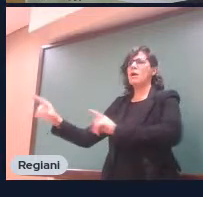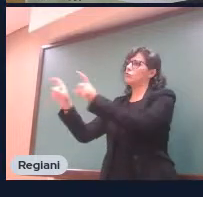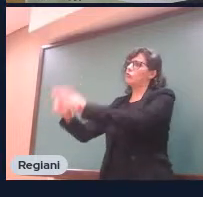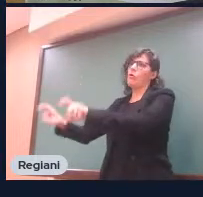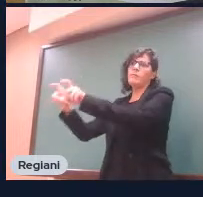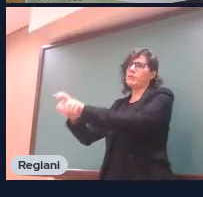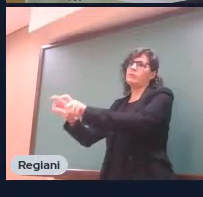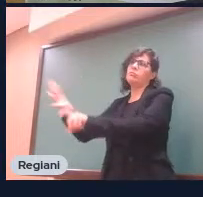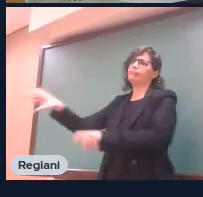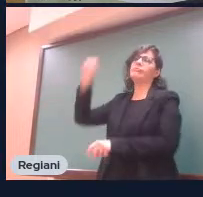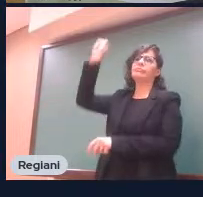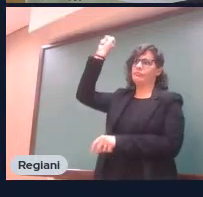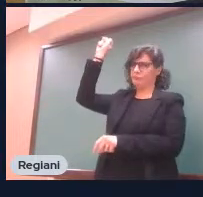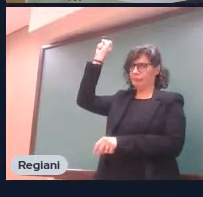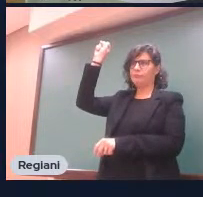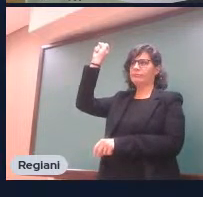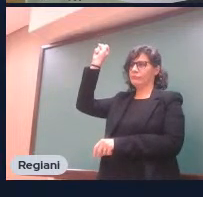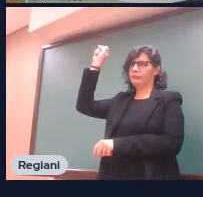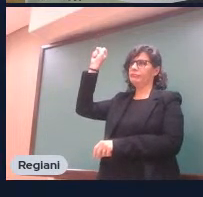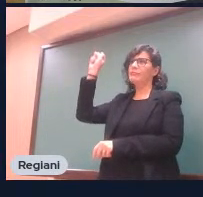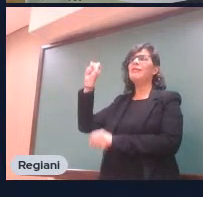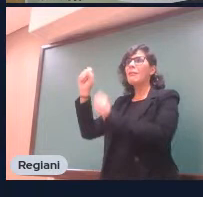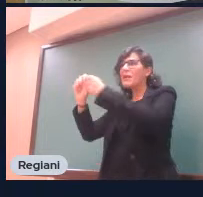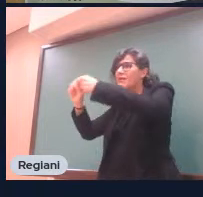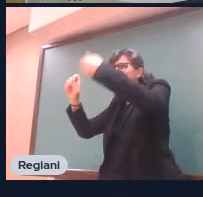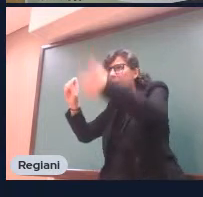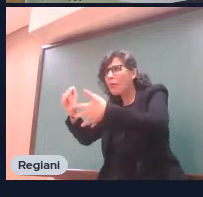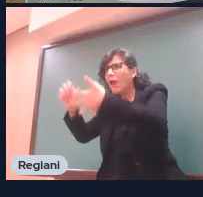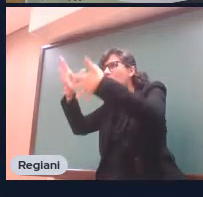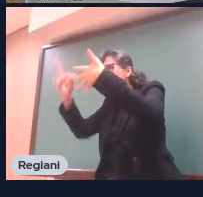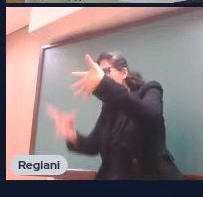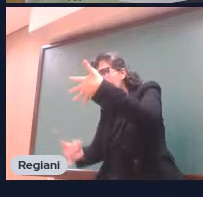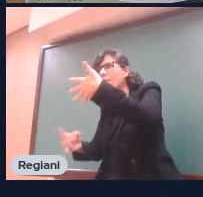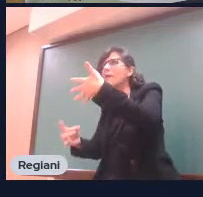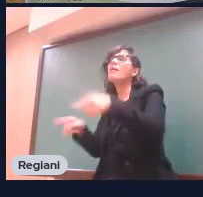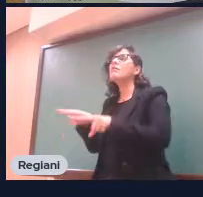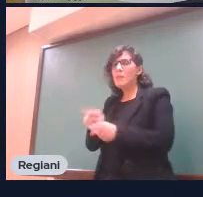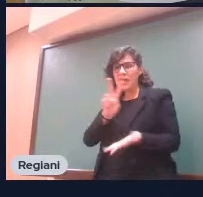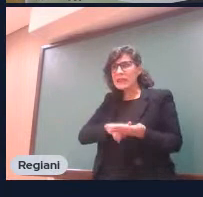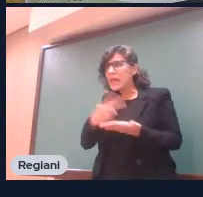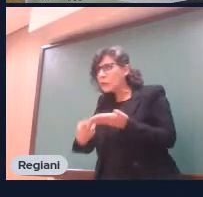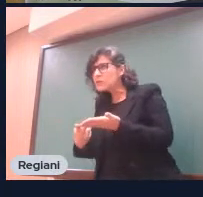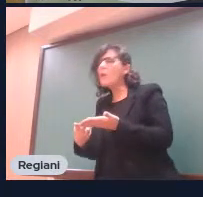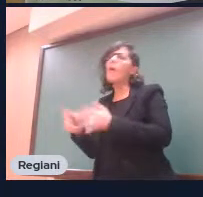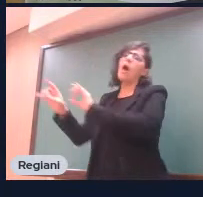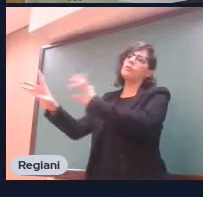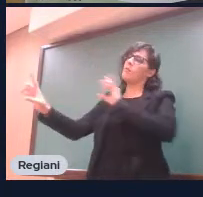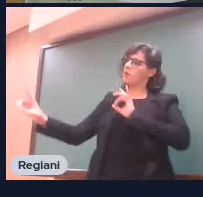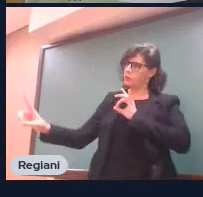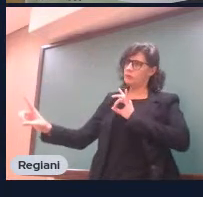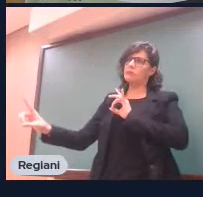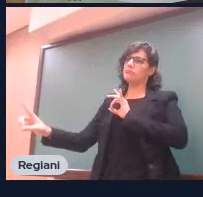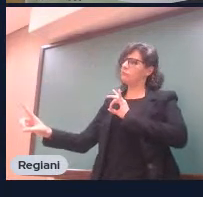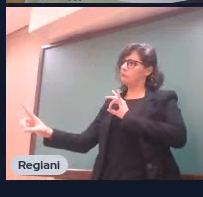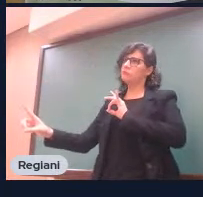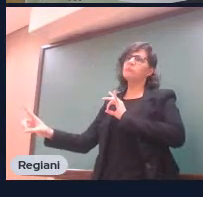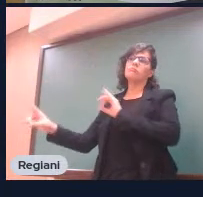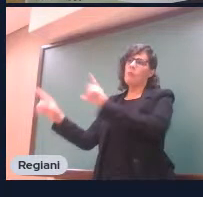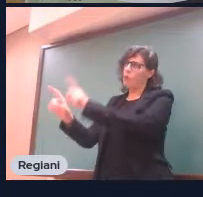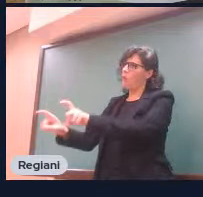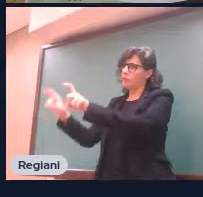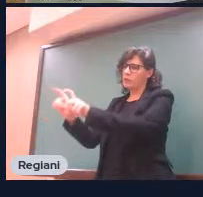automaticamente, definidas automaticamente e traduzidas automaticamente. Dos exemplos que